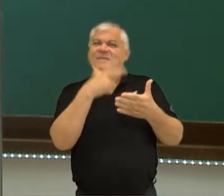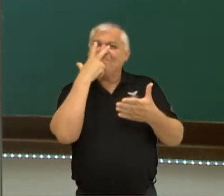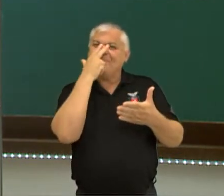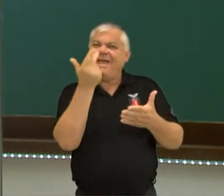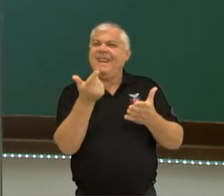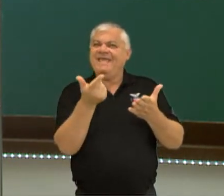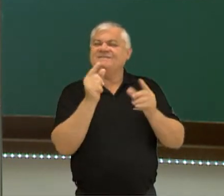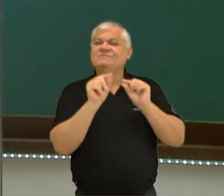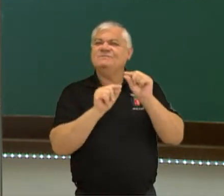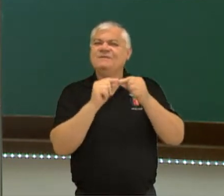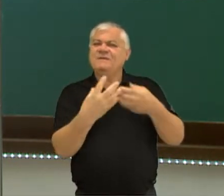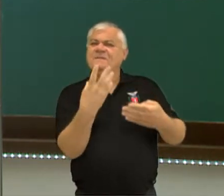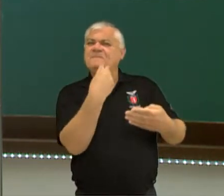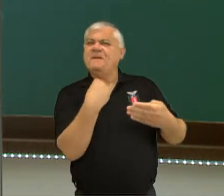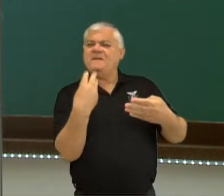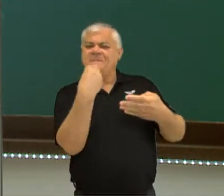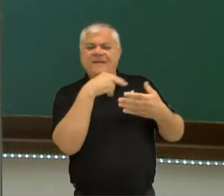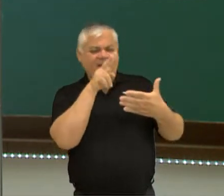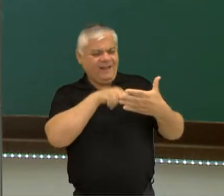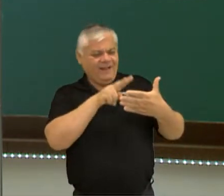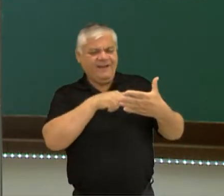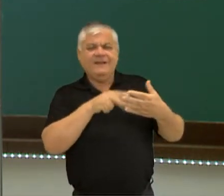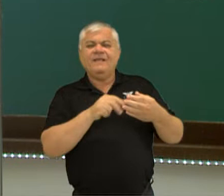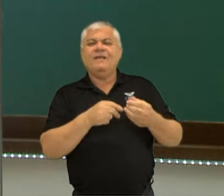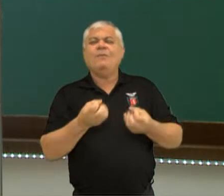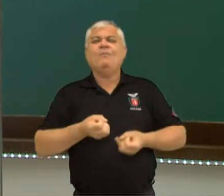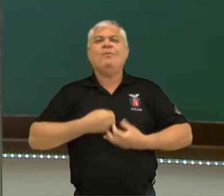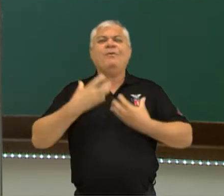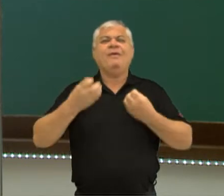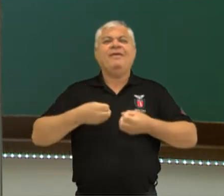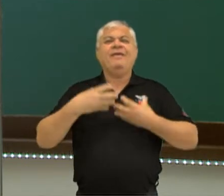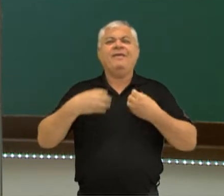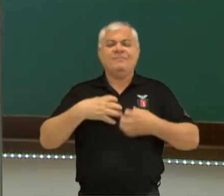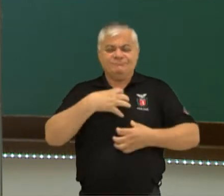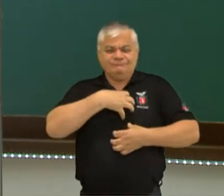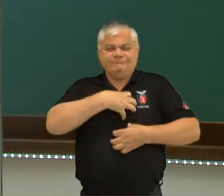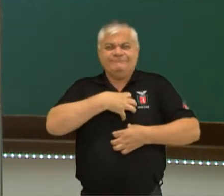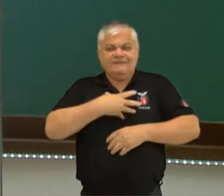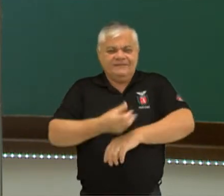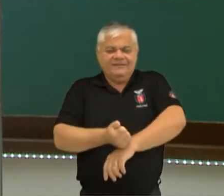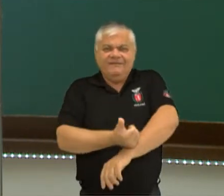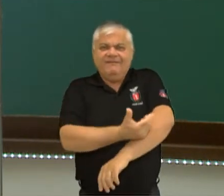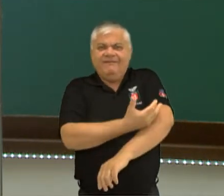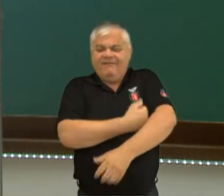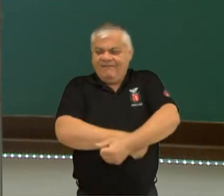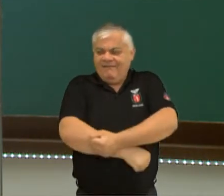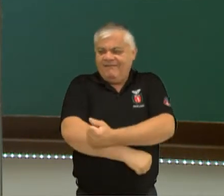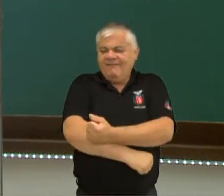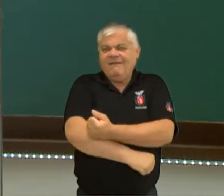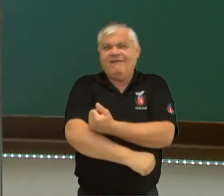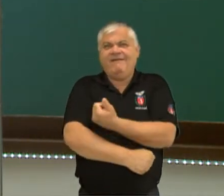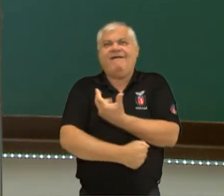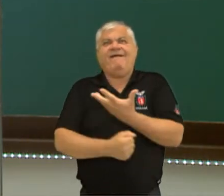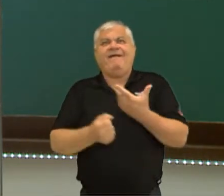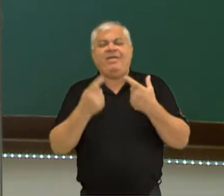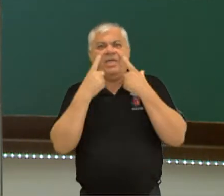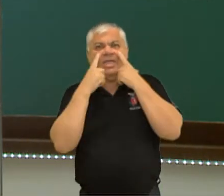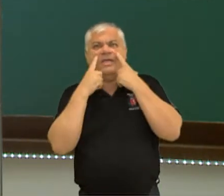E o que ela expressa? Qual que é o objetivo de um poema? Sensibilizar, provocar emoções e provocar